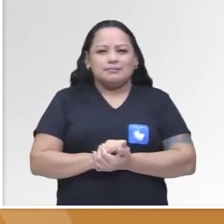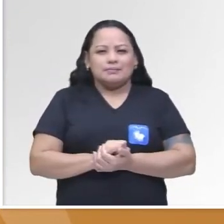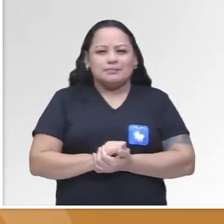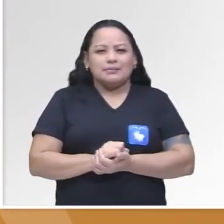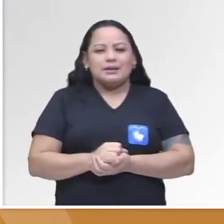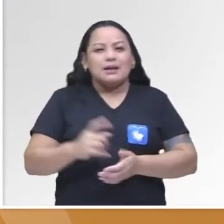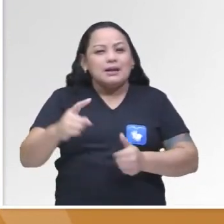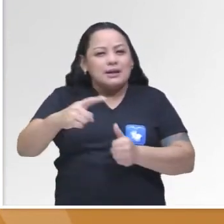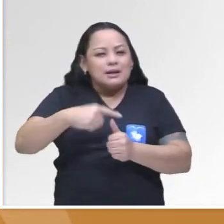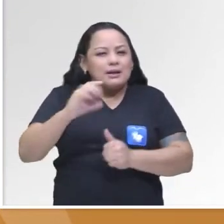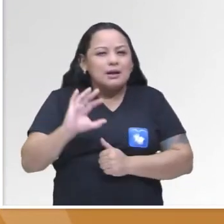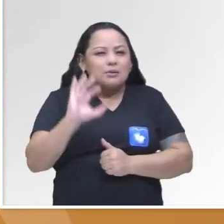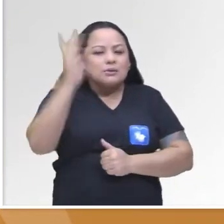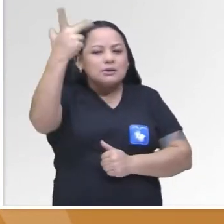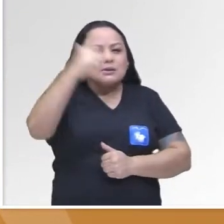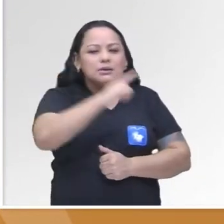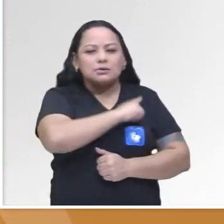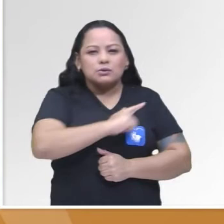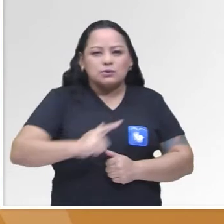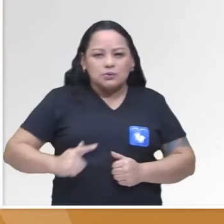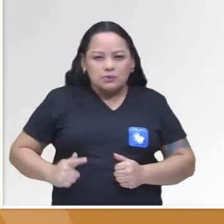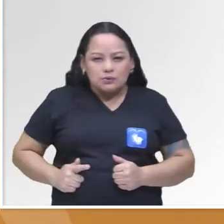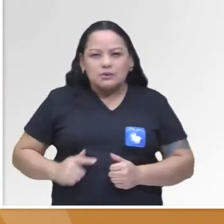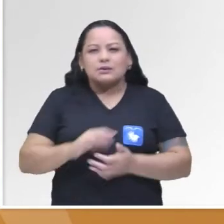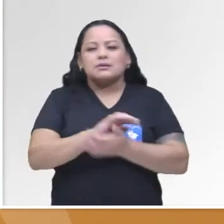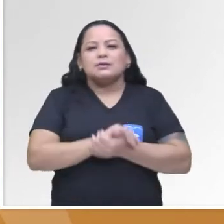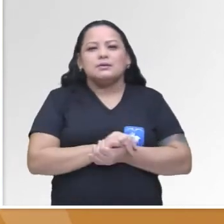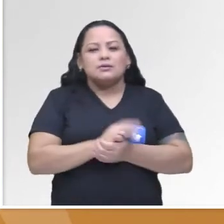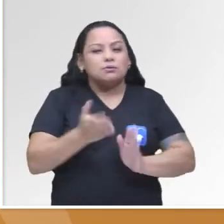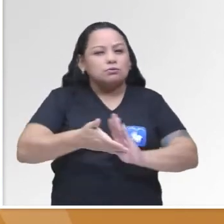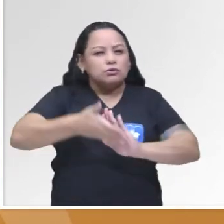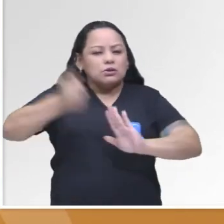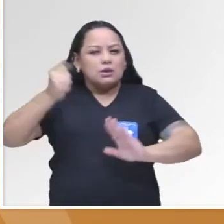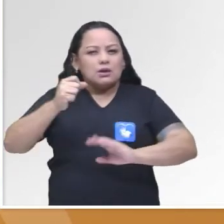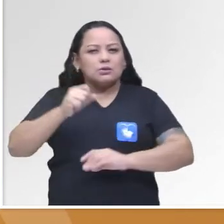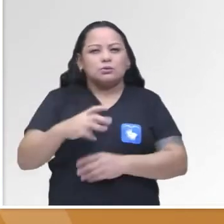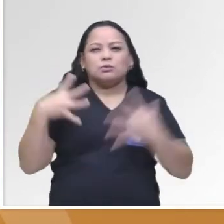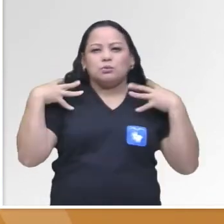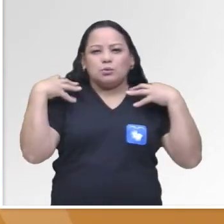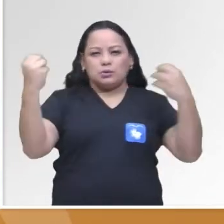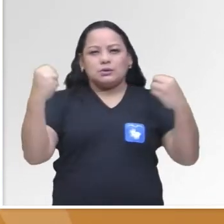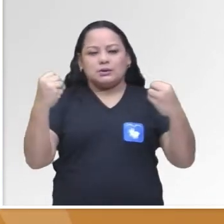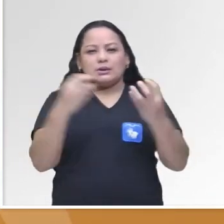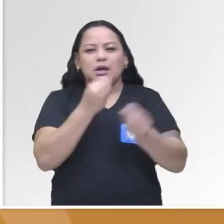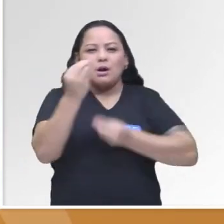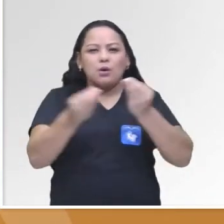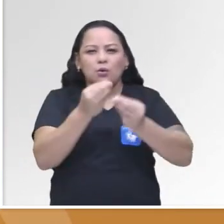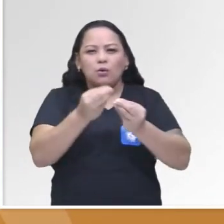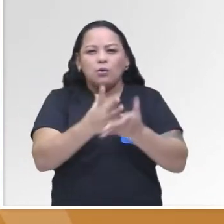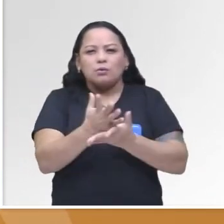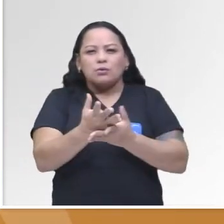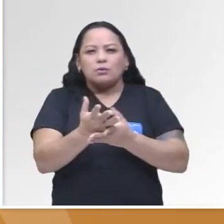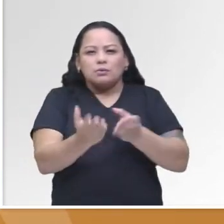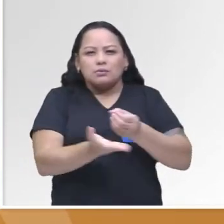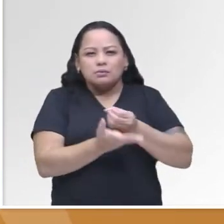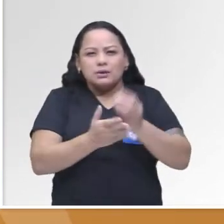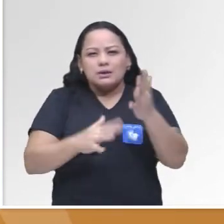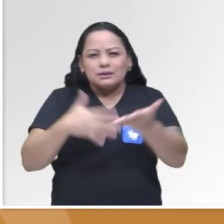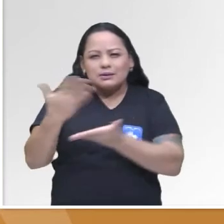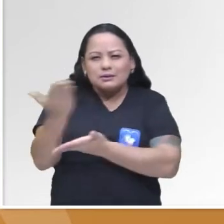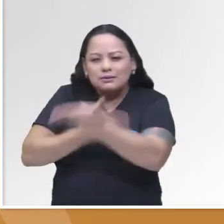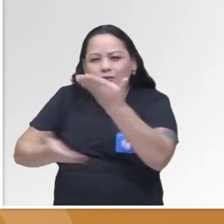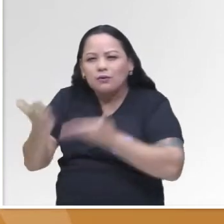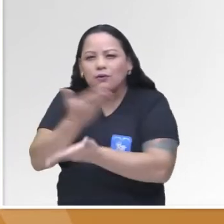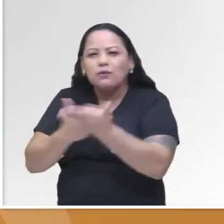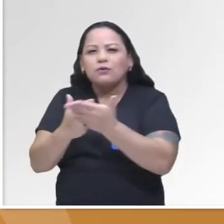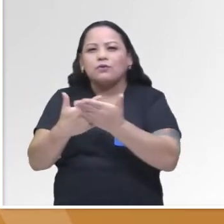vez que esses governadores são alijados e são tirados do poder, são justamente os interventores nomeados por Getúlio Vargas, que, em